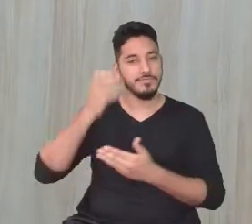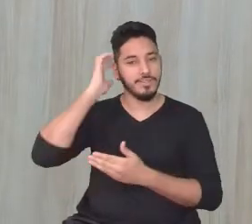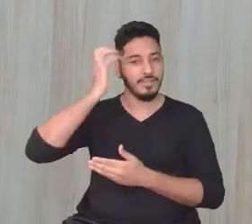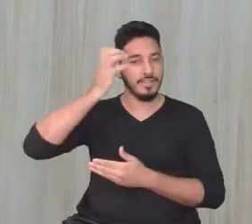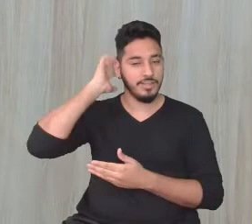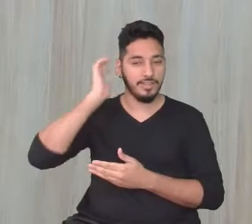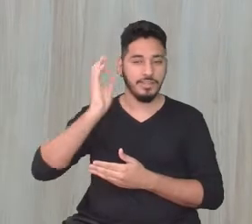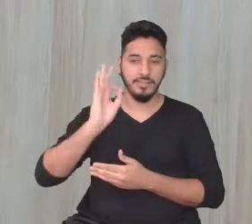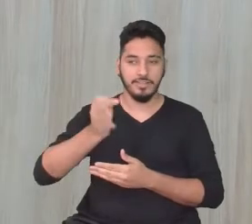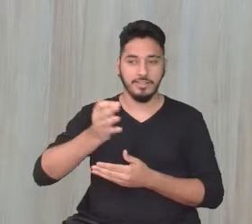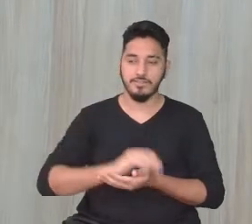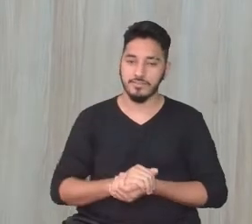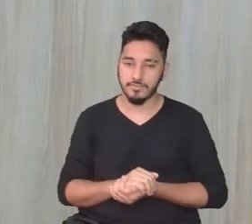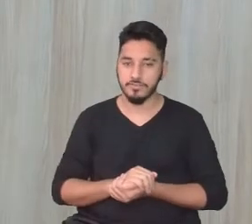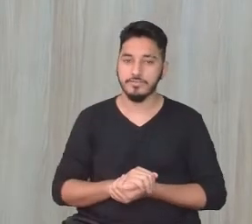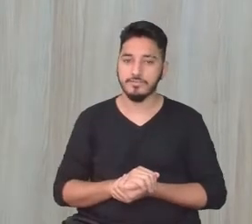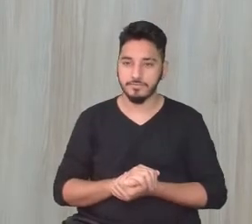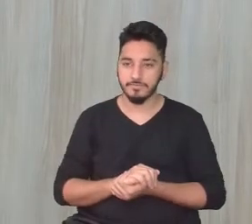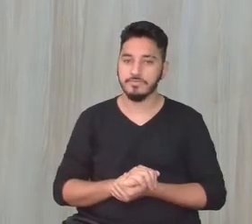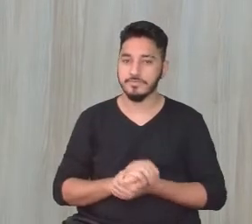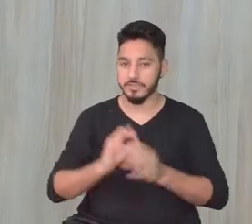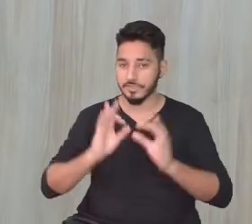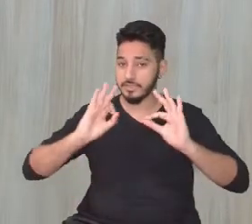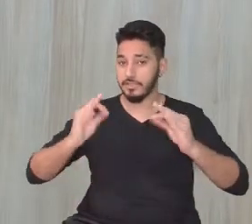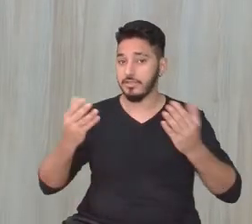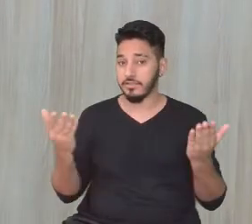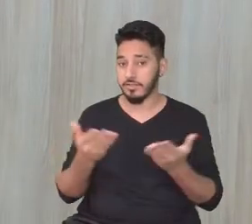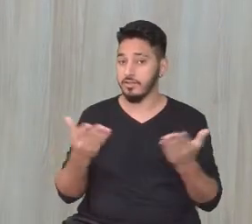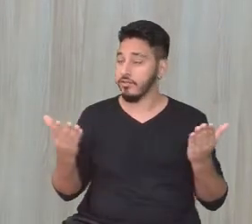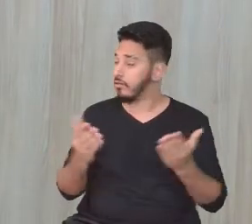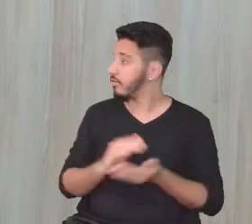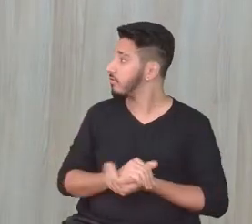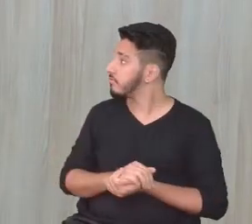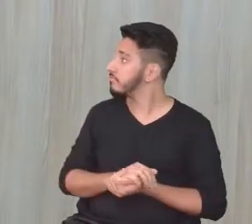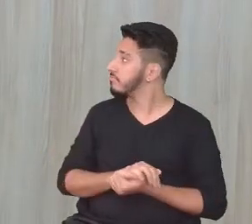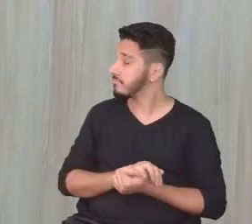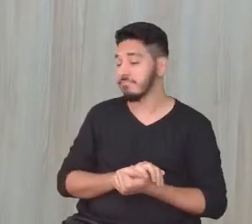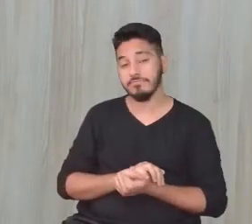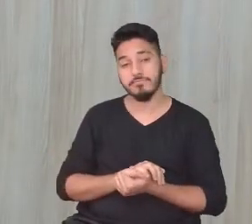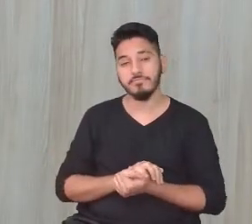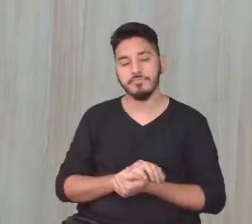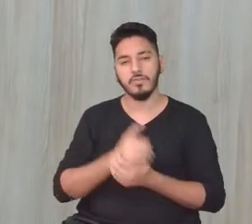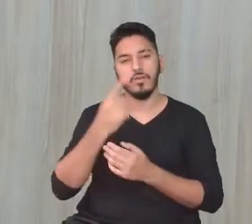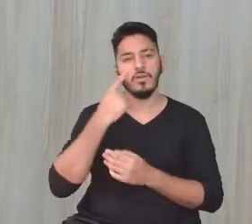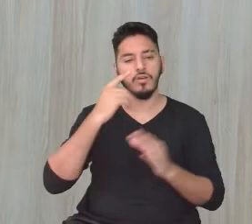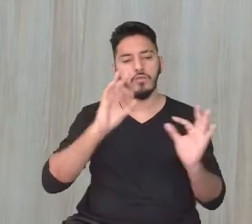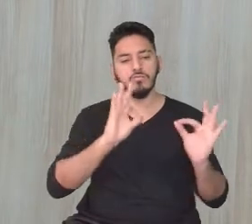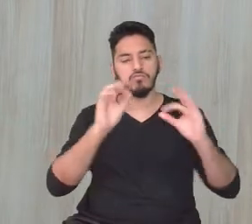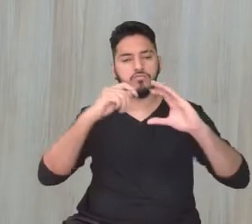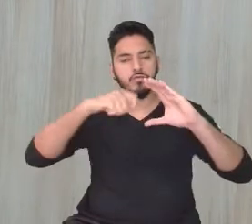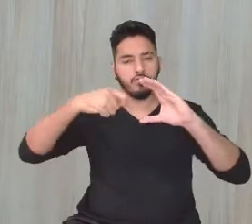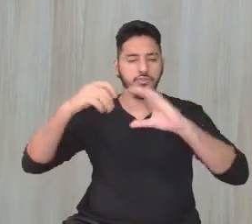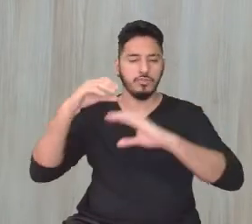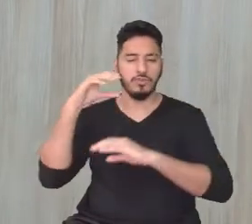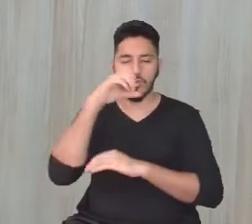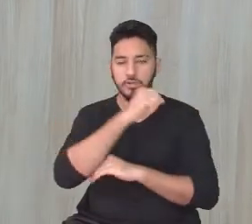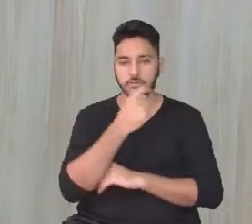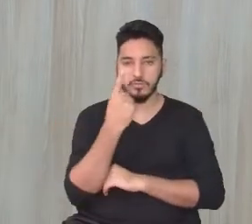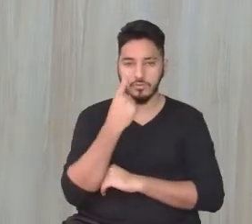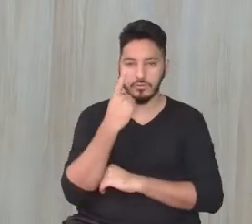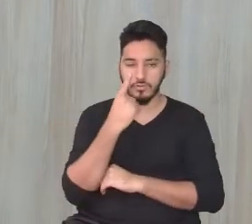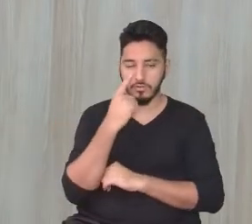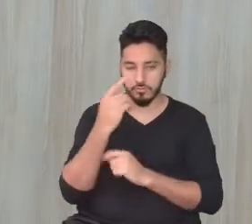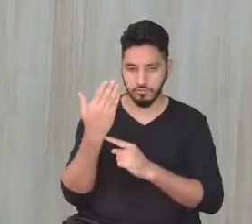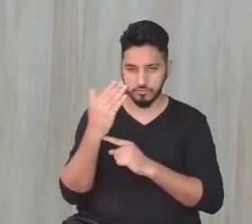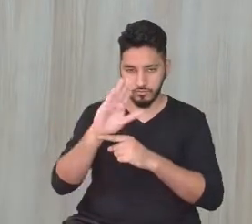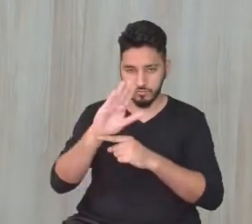É isso aí olha ali ó tá vendo que tava correto Everton mim lá vamos assistir um videozinho rapidinho aqui pessoal não